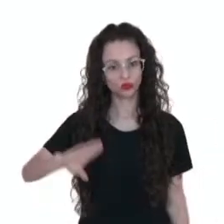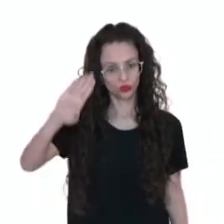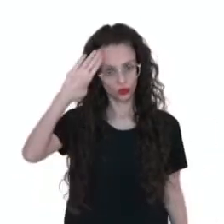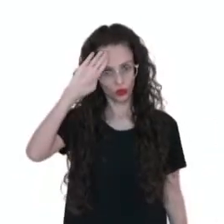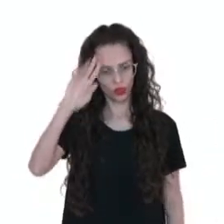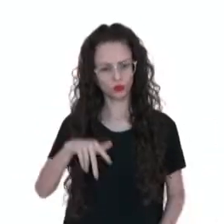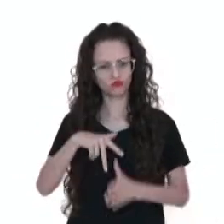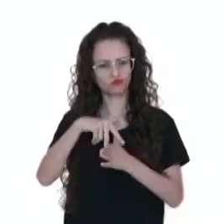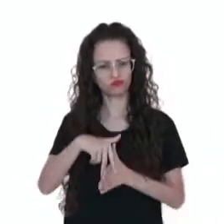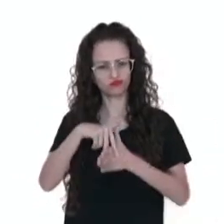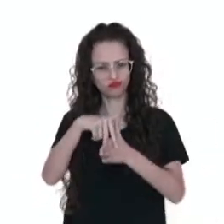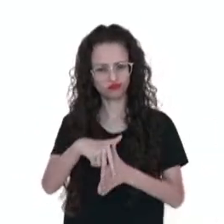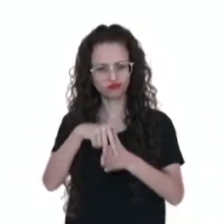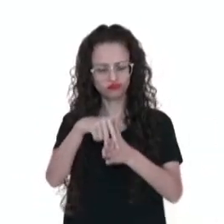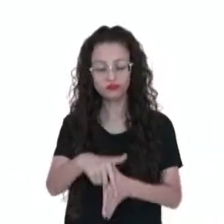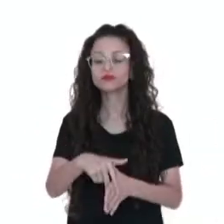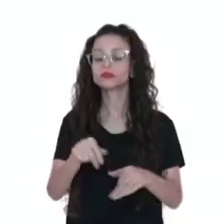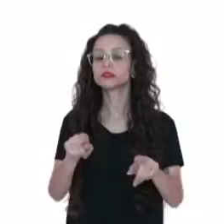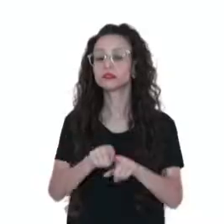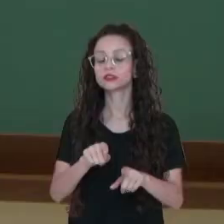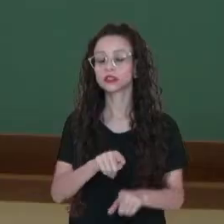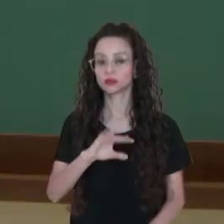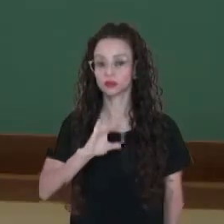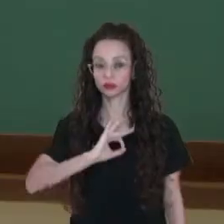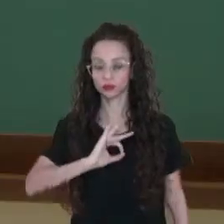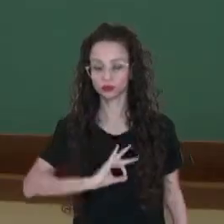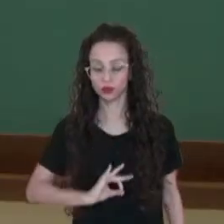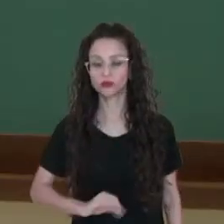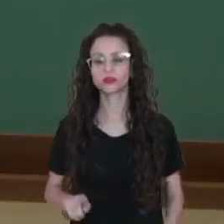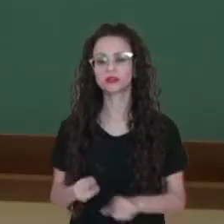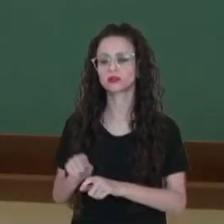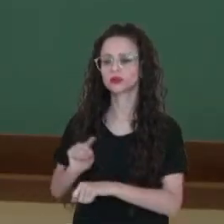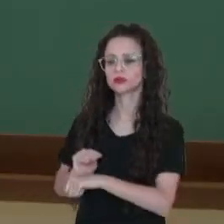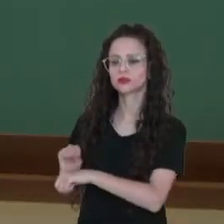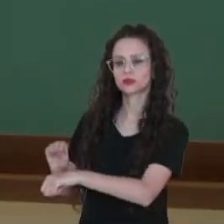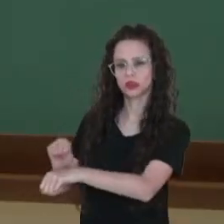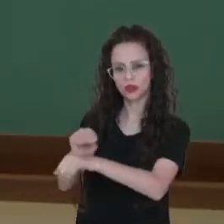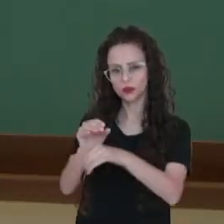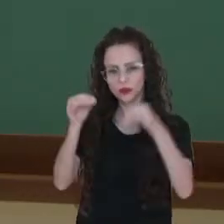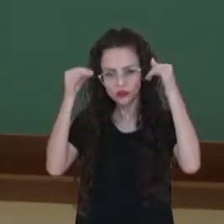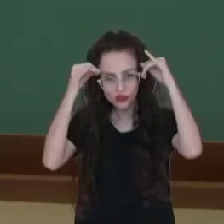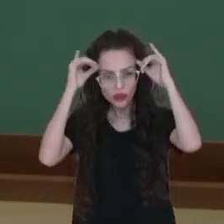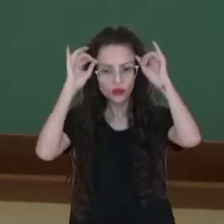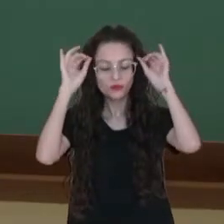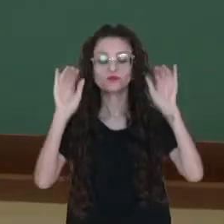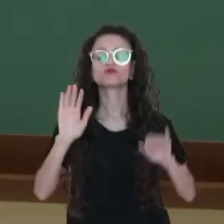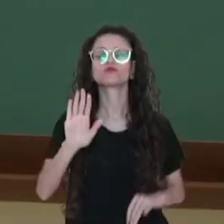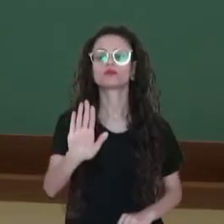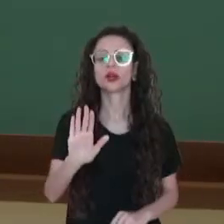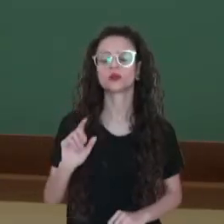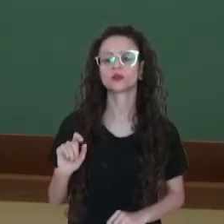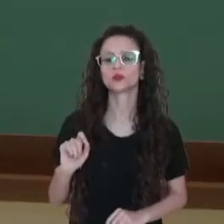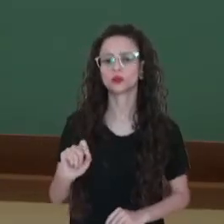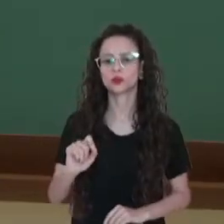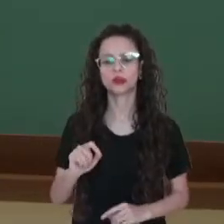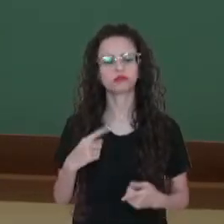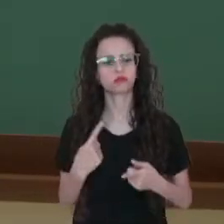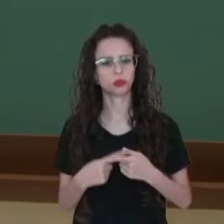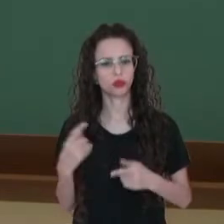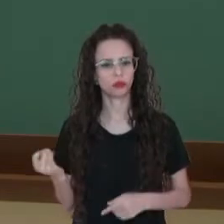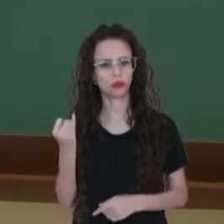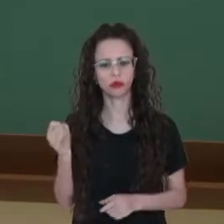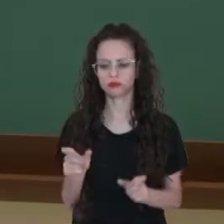bandeirantes, dos jesuítas e dos criadores de gado, né? Mas qual foi então a relevância